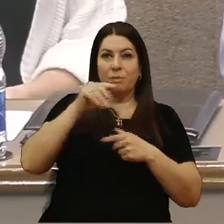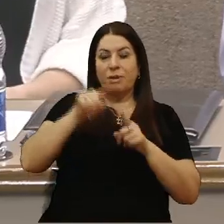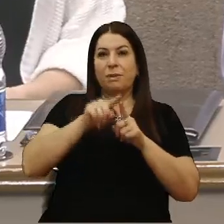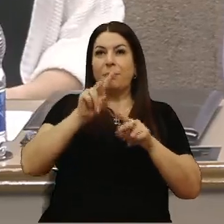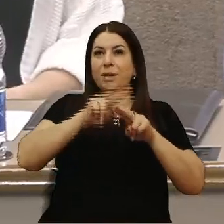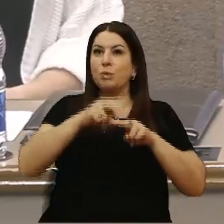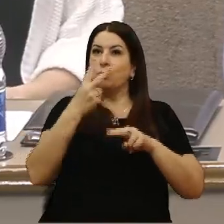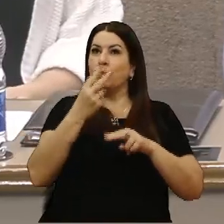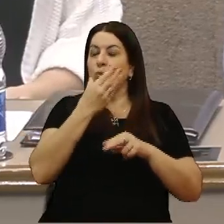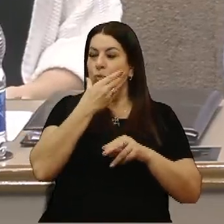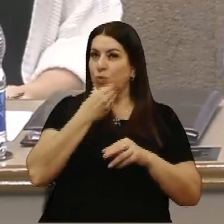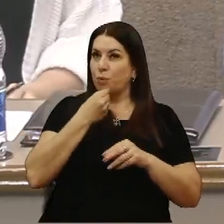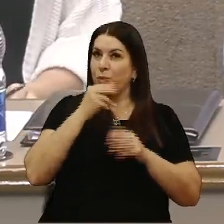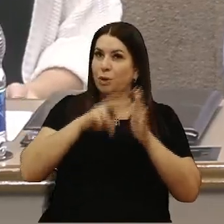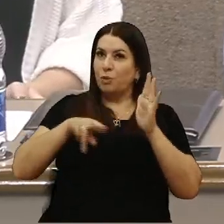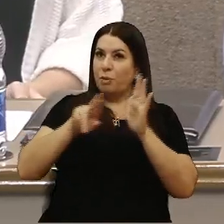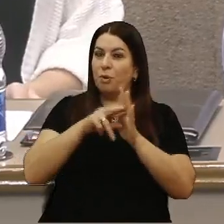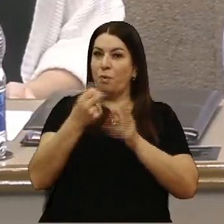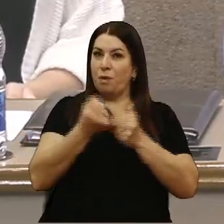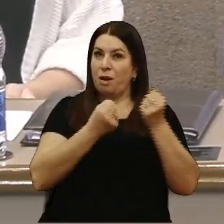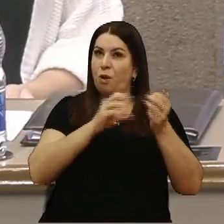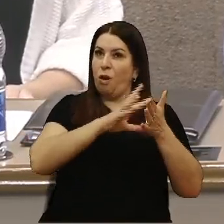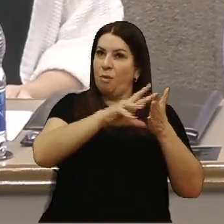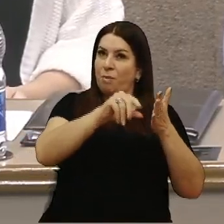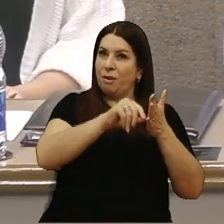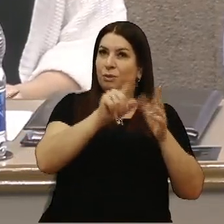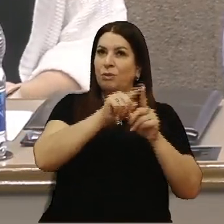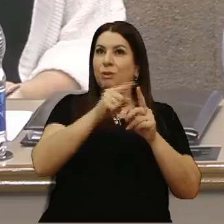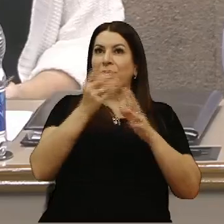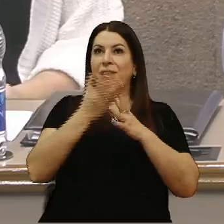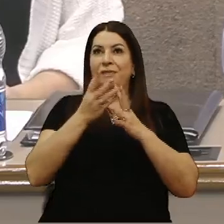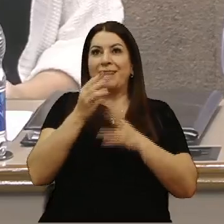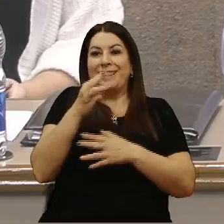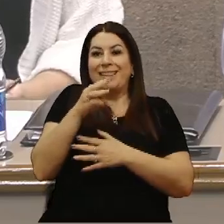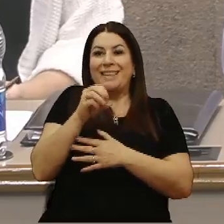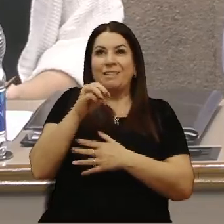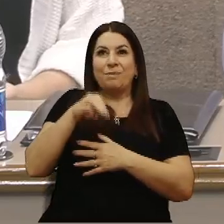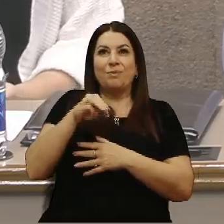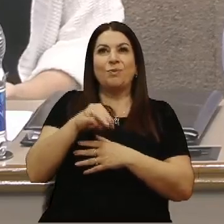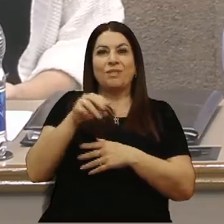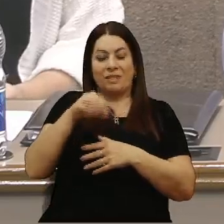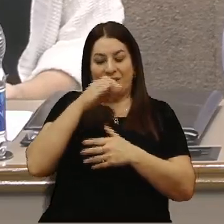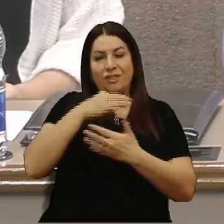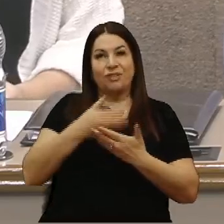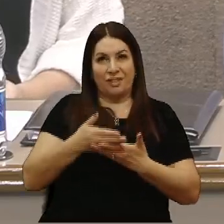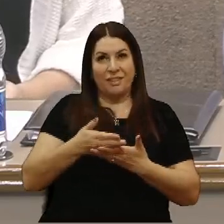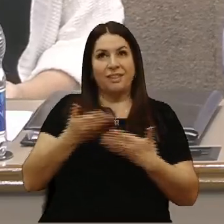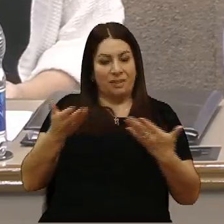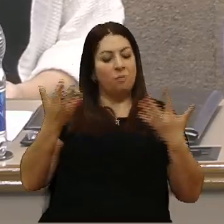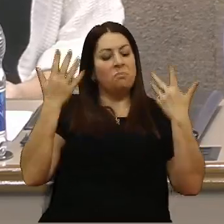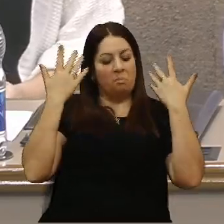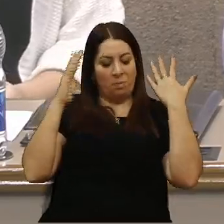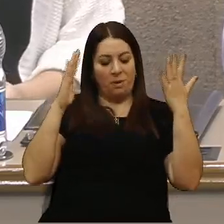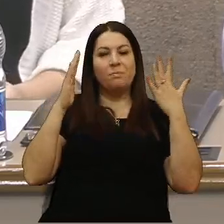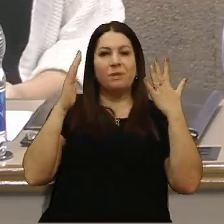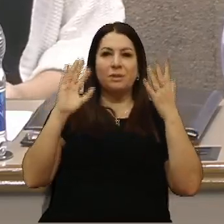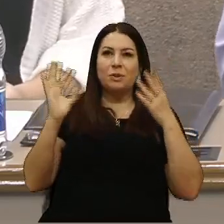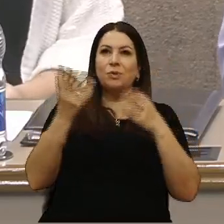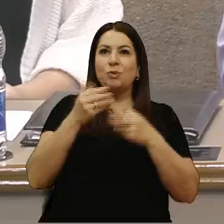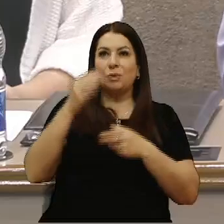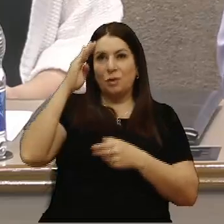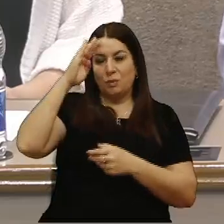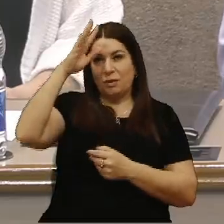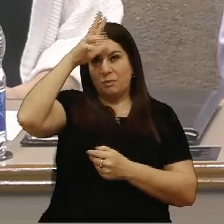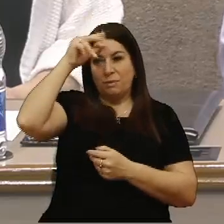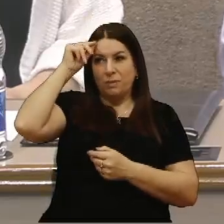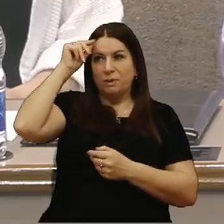prendeu 2 homens e recuperou o carro furtado em um intervalo de menos de meia hora em Caxias do Sul. Então, parabéns aos integrantes da Guarda